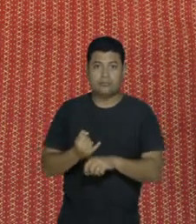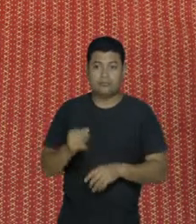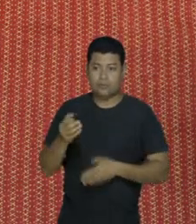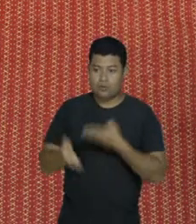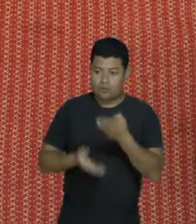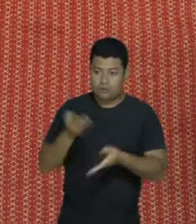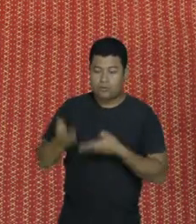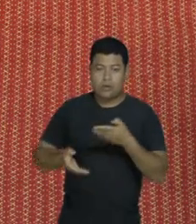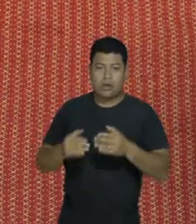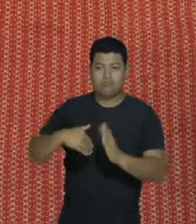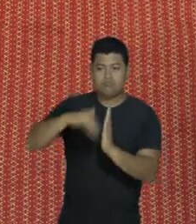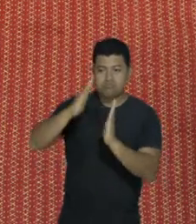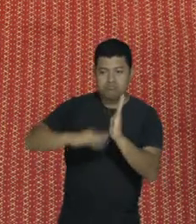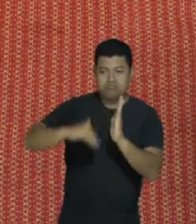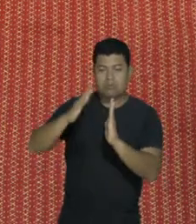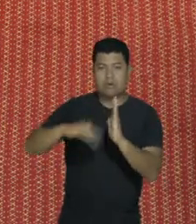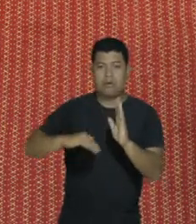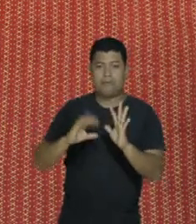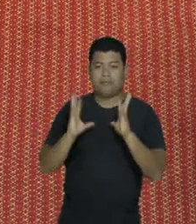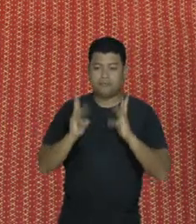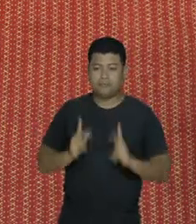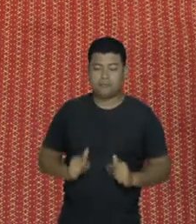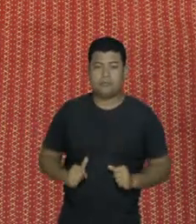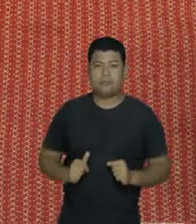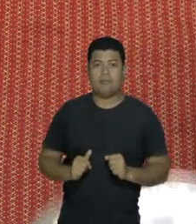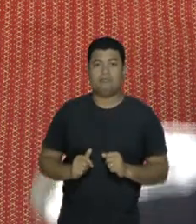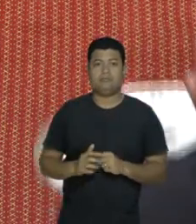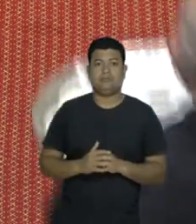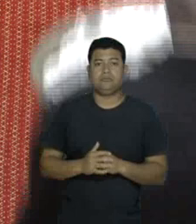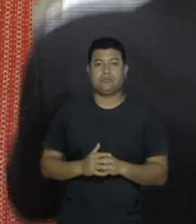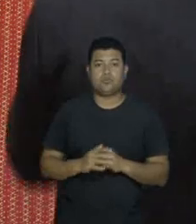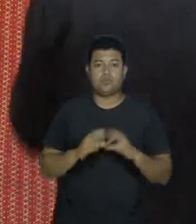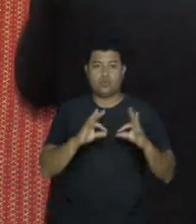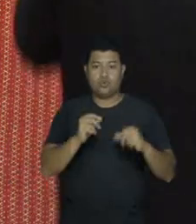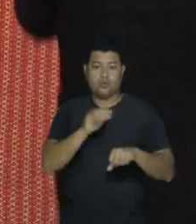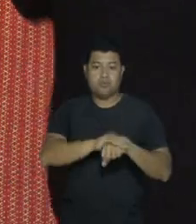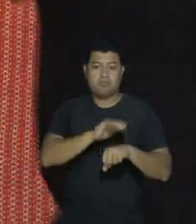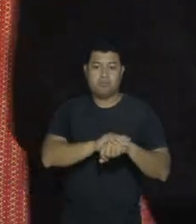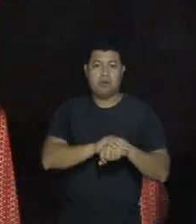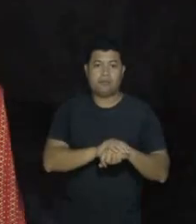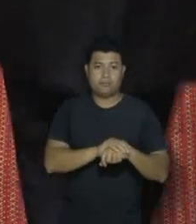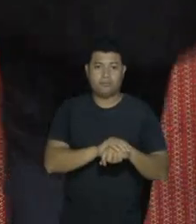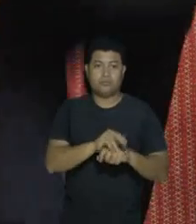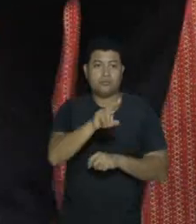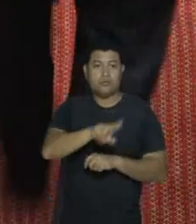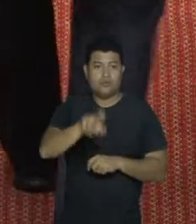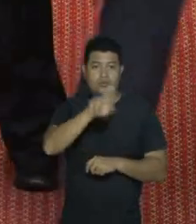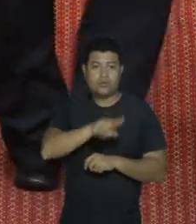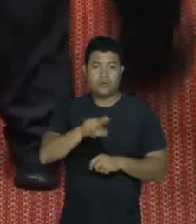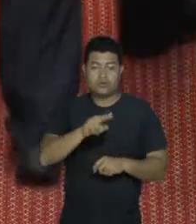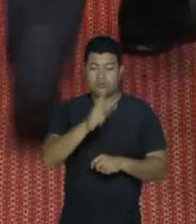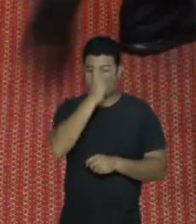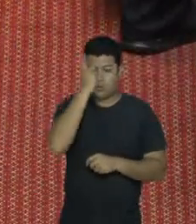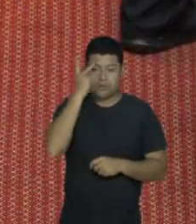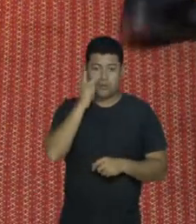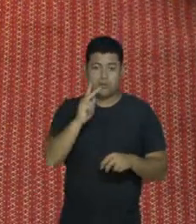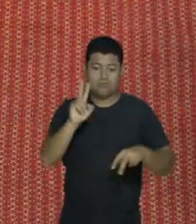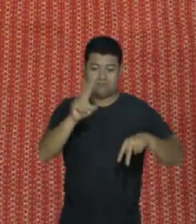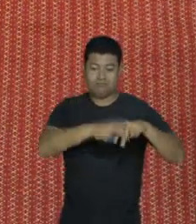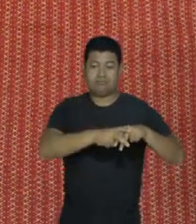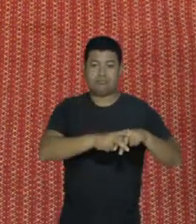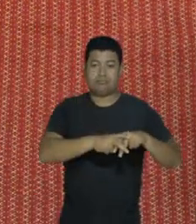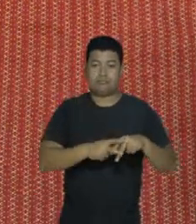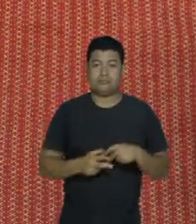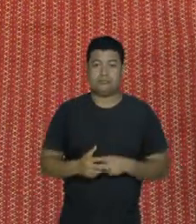pintado. É a APAE de Joinville, tudo realizado com eles. Em Joinville tem um sistema agora, que é o único, que vai ter o